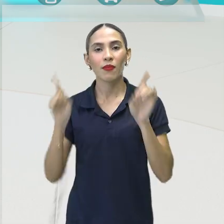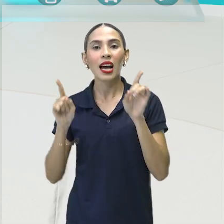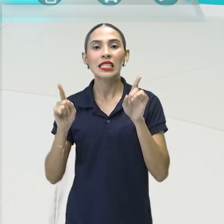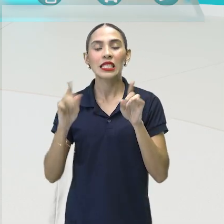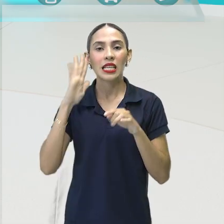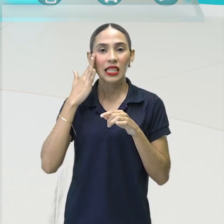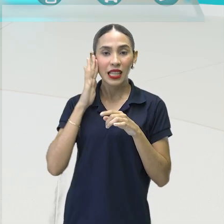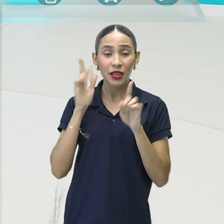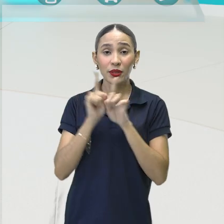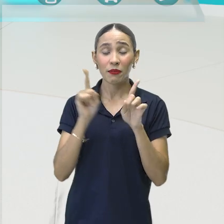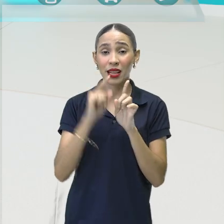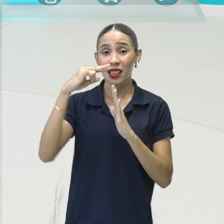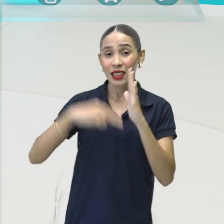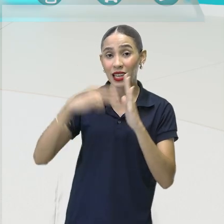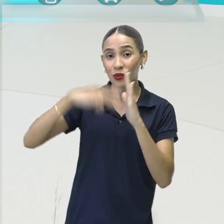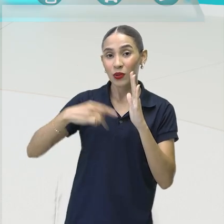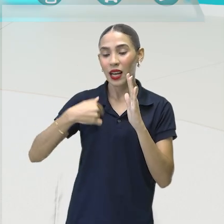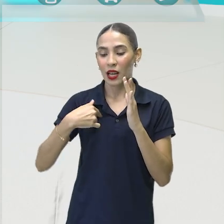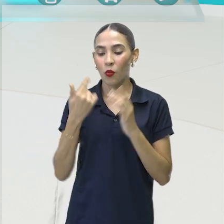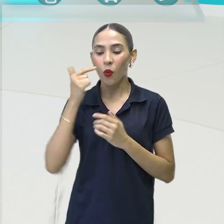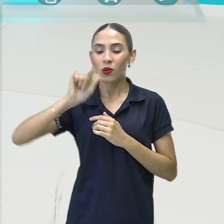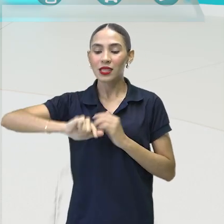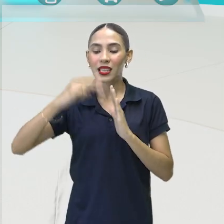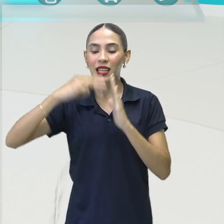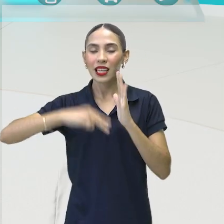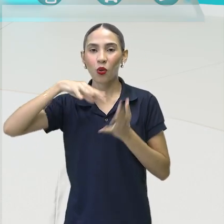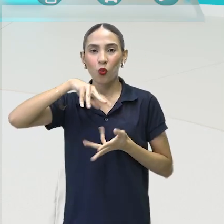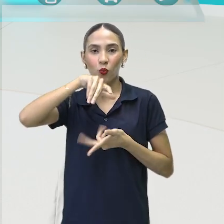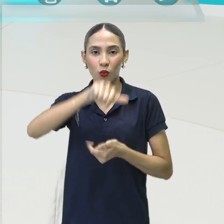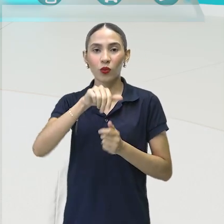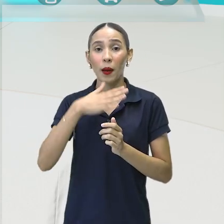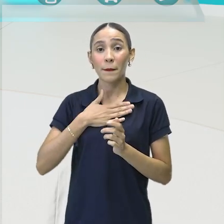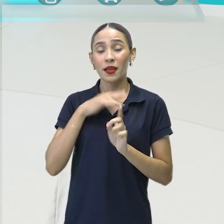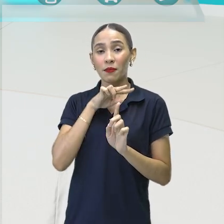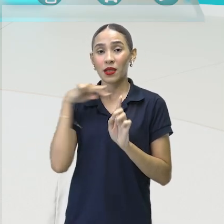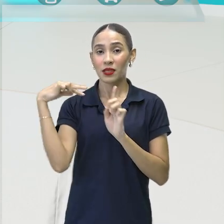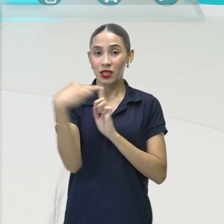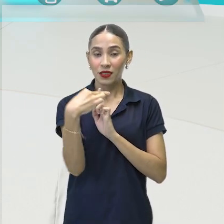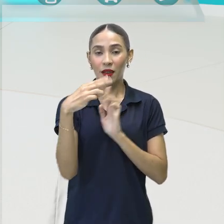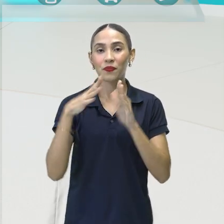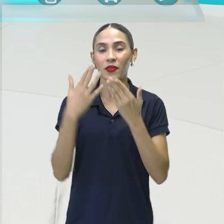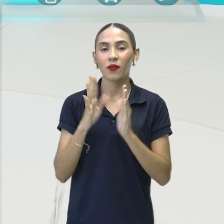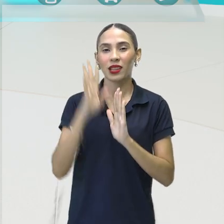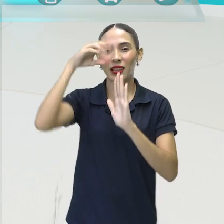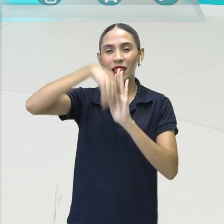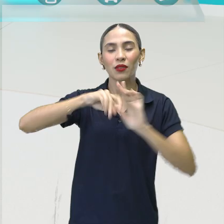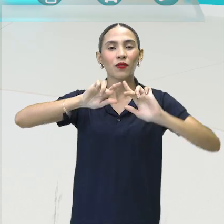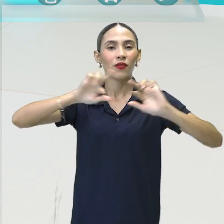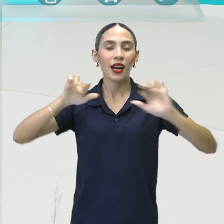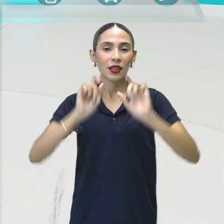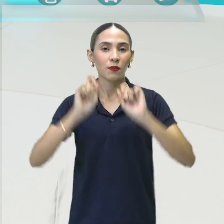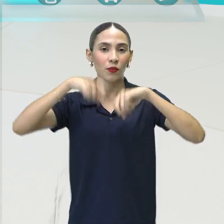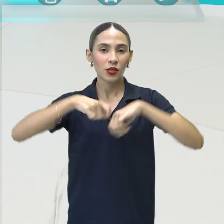entendendo que essa leitura é eu ler o mundo ao meu redor. Então, dentro dessas